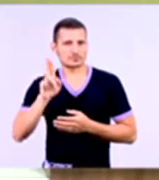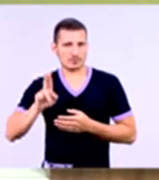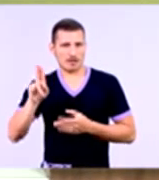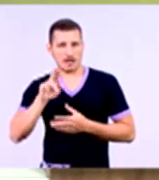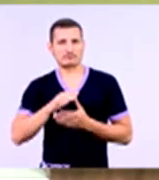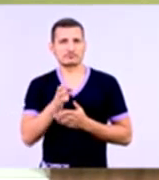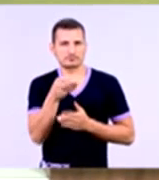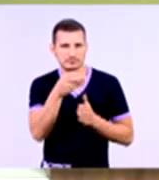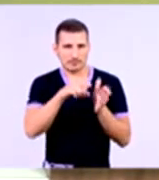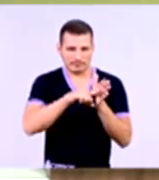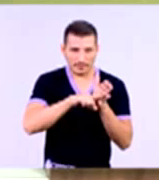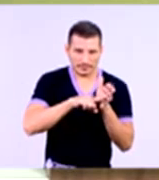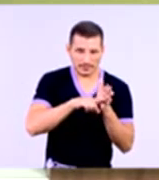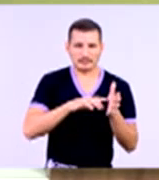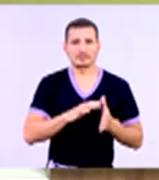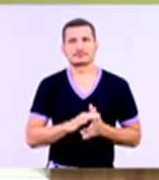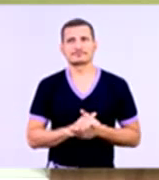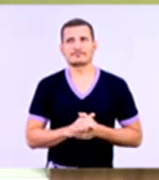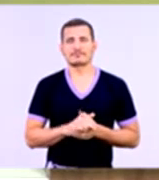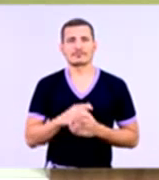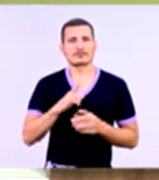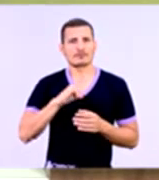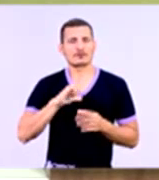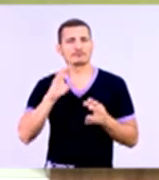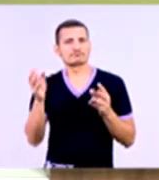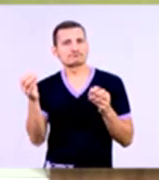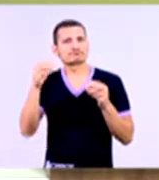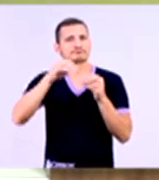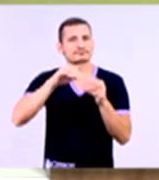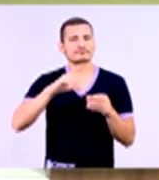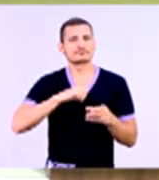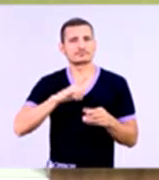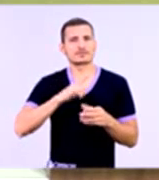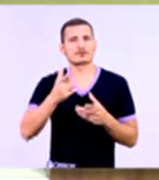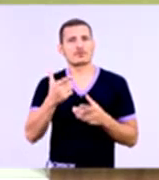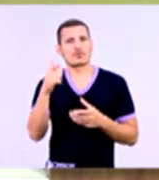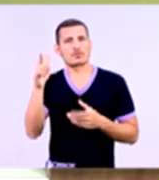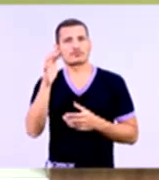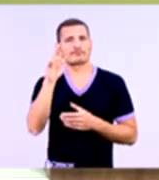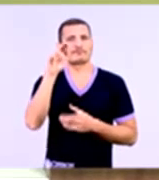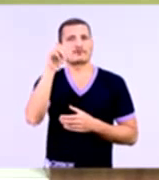navegabilidade, integra outros frameworks junto com ele para tornar um design